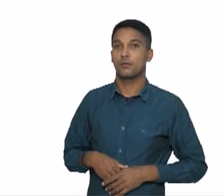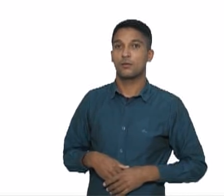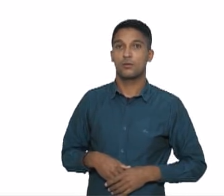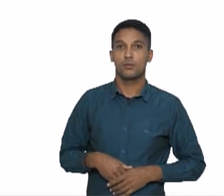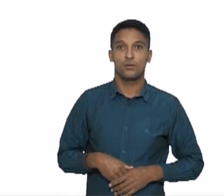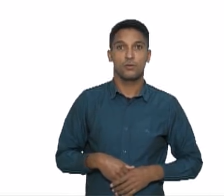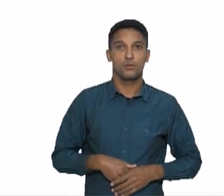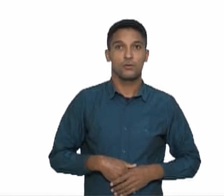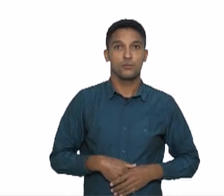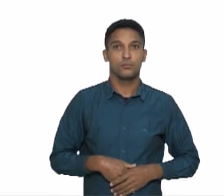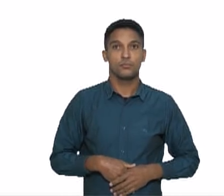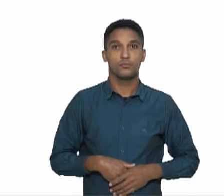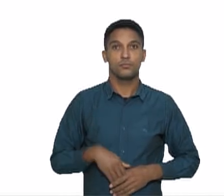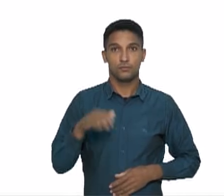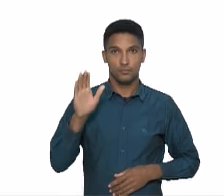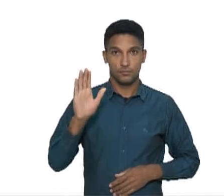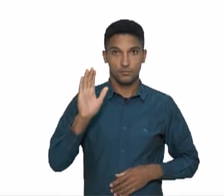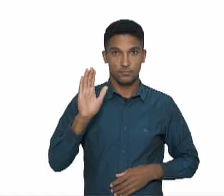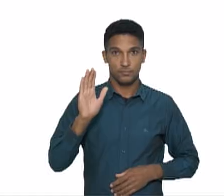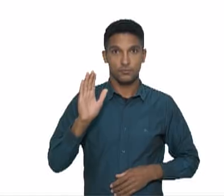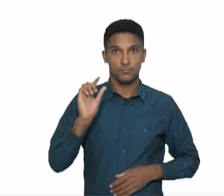pai nem mãe compreenderiam.